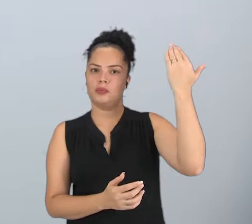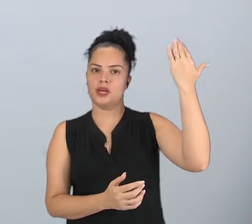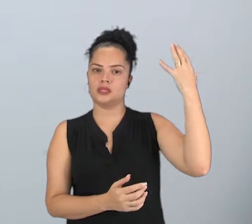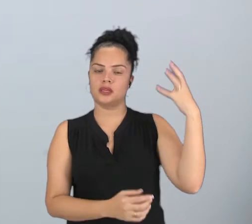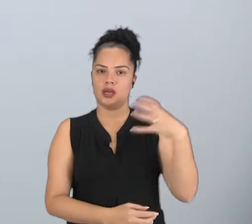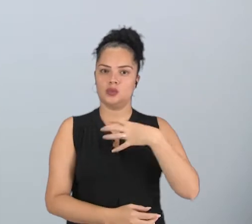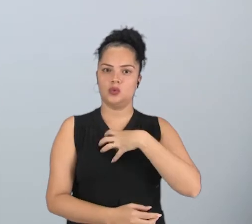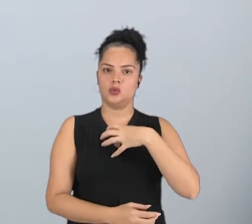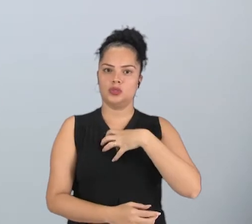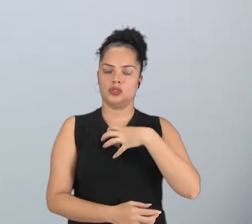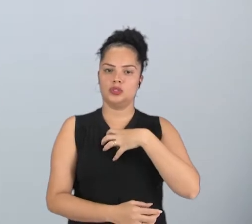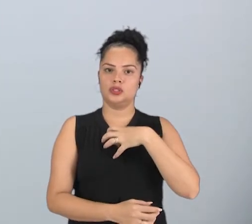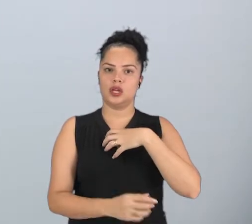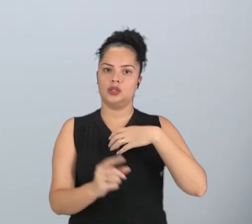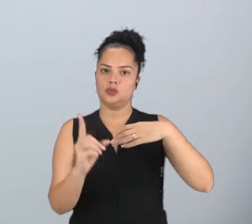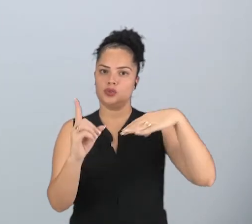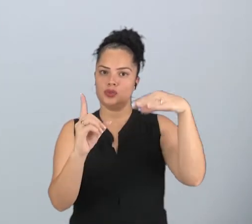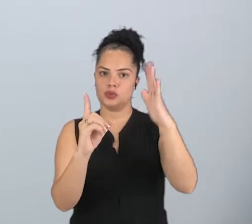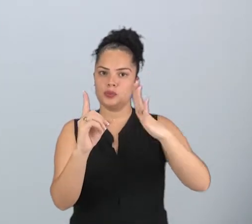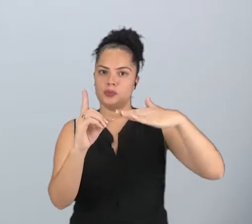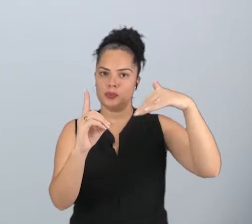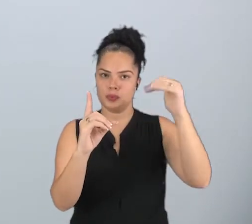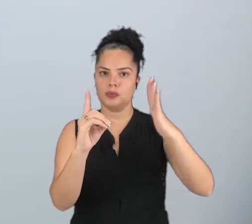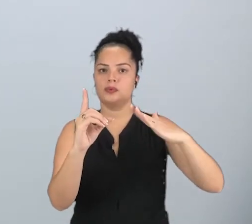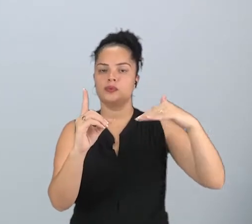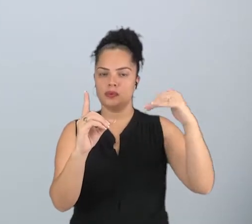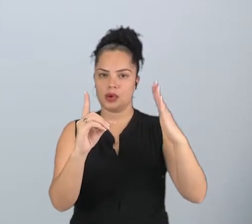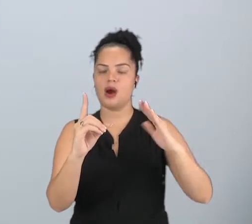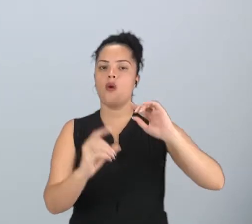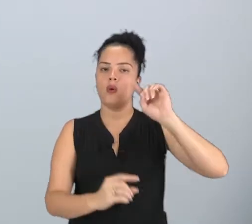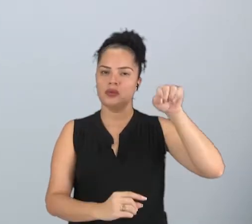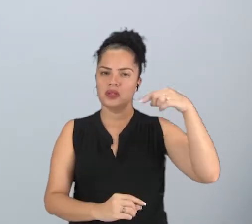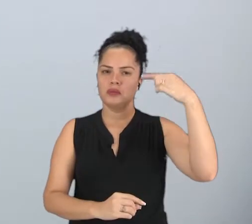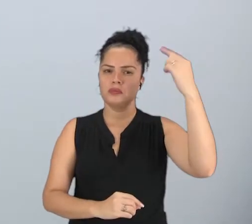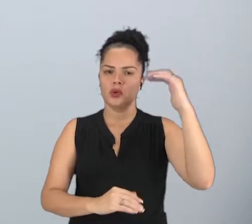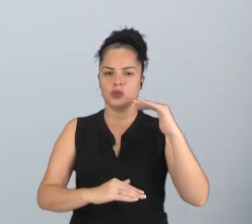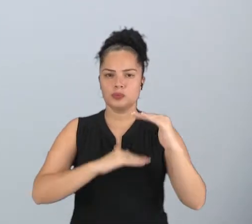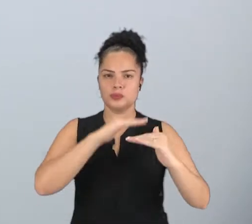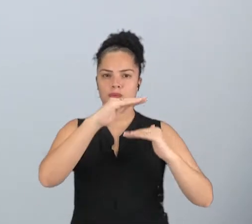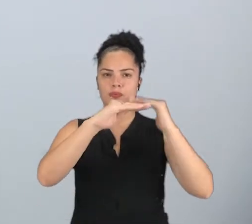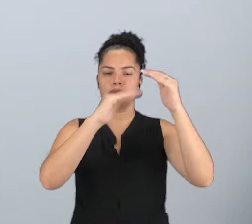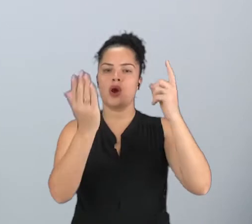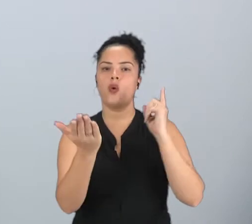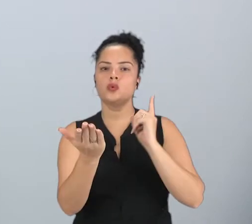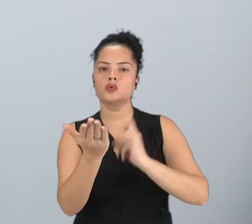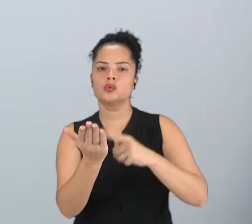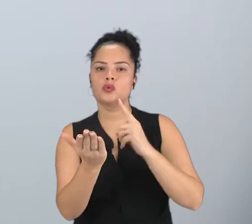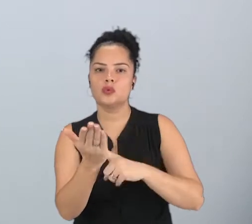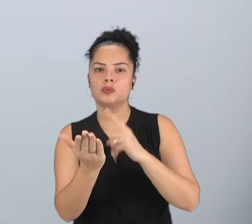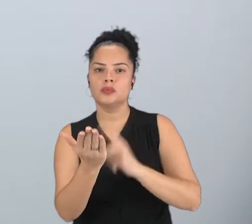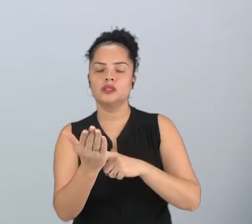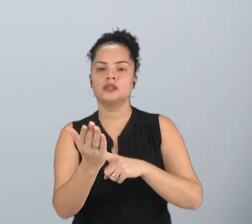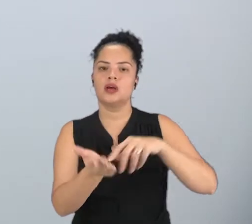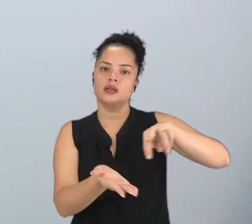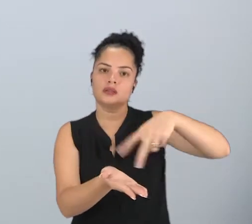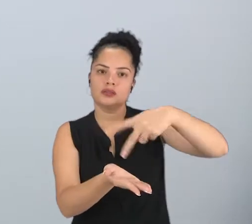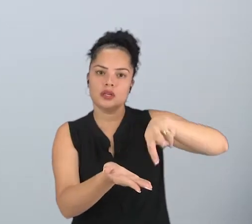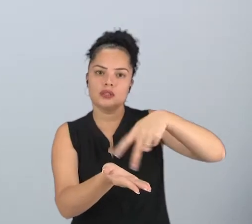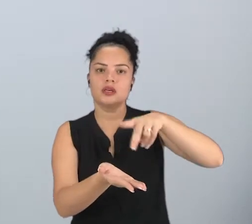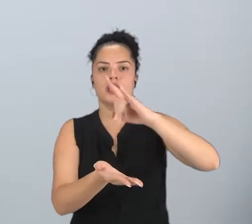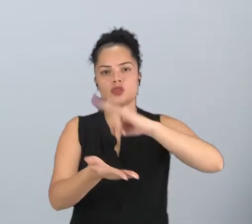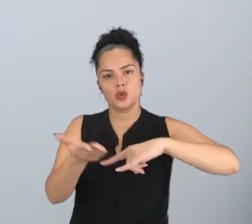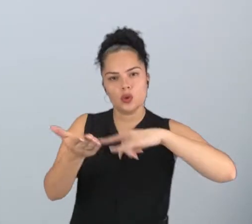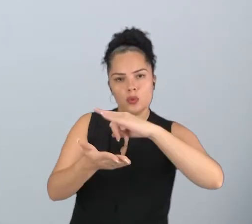caráter ritualístico. Com o passar do tempo, nós vamos ter os tratados sobre a dança,